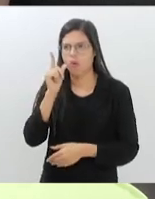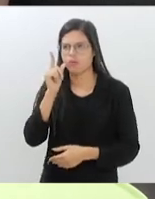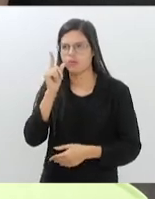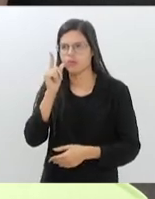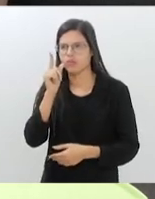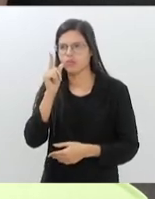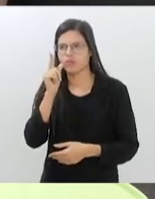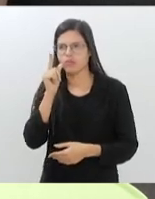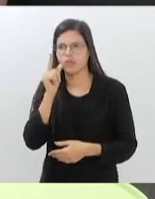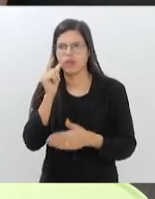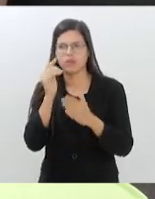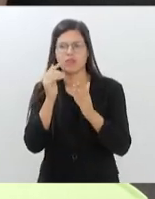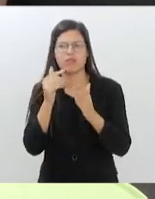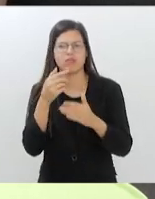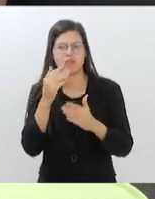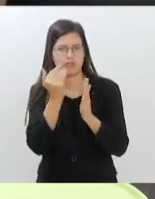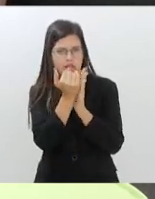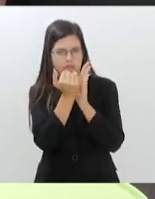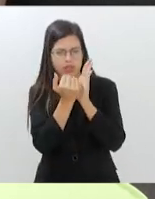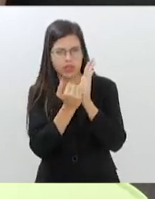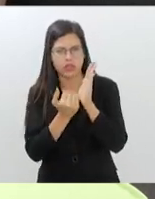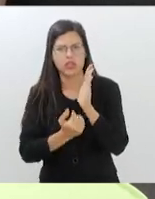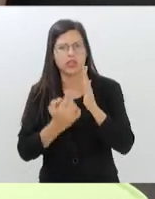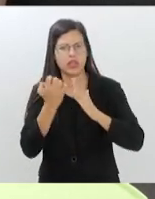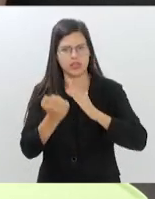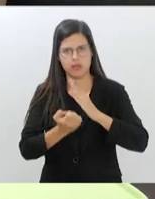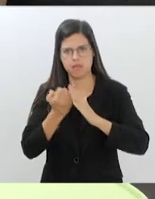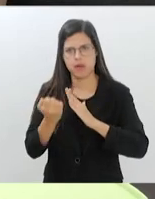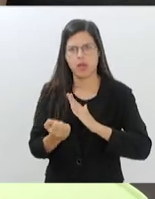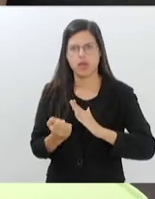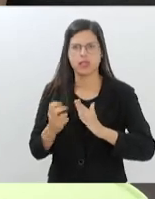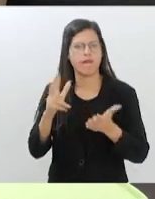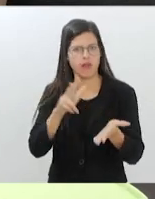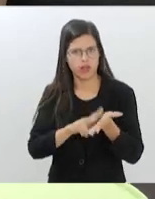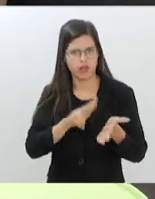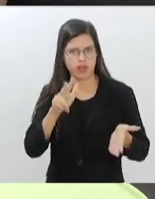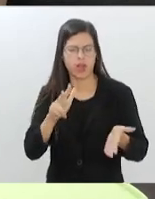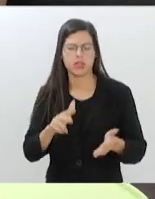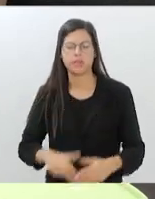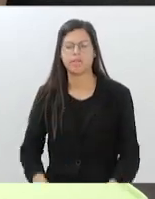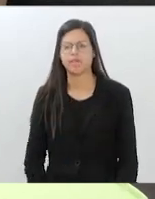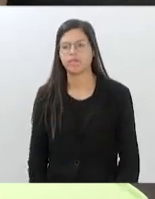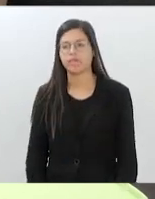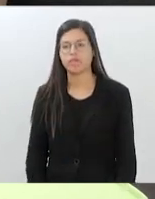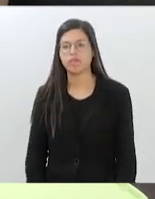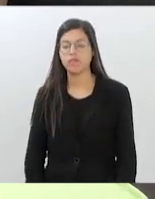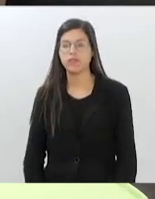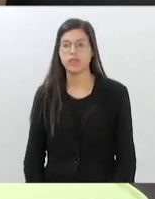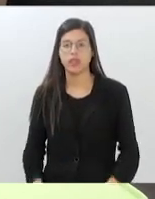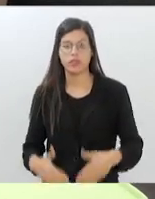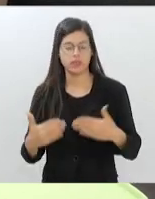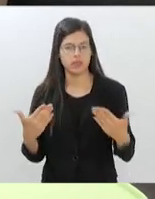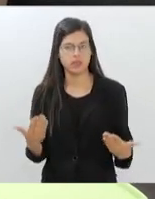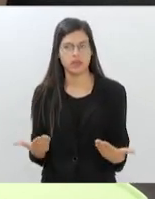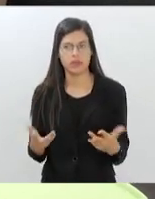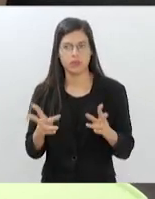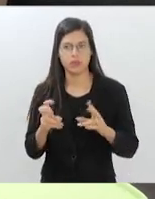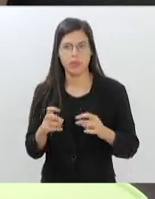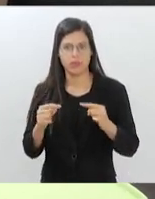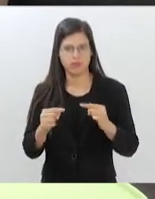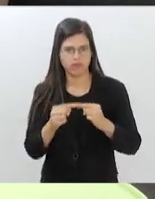lista das que são credenciadas as outras serão descredenciados então independente da questão da